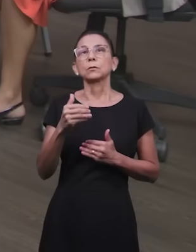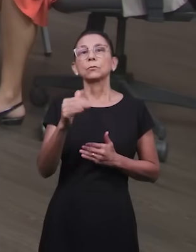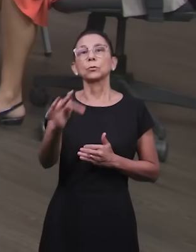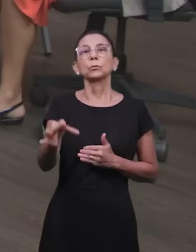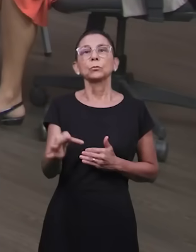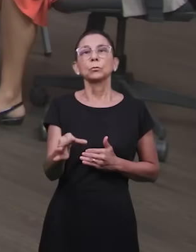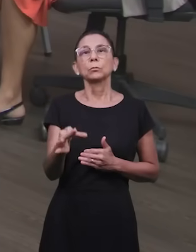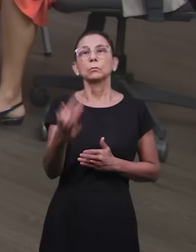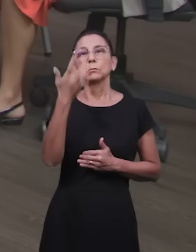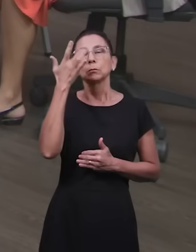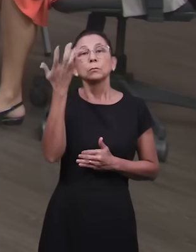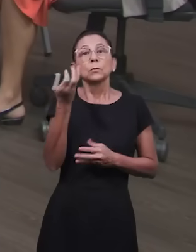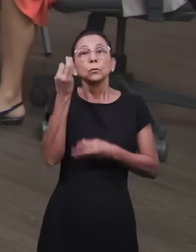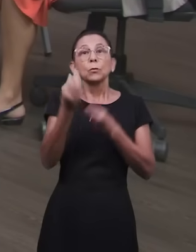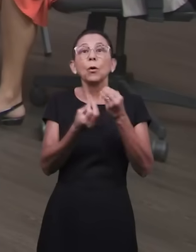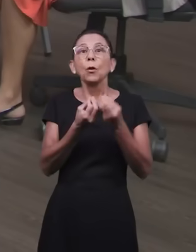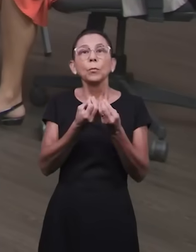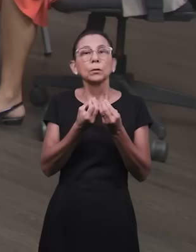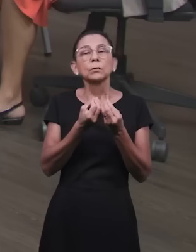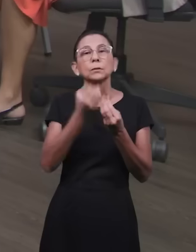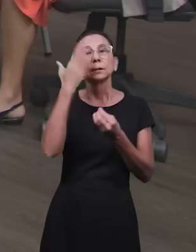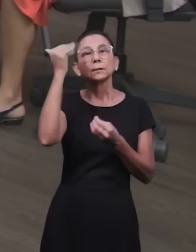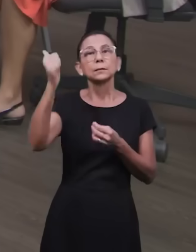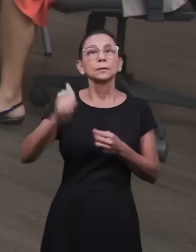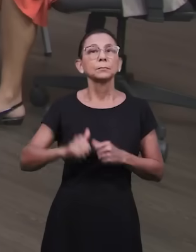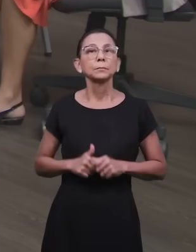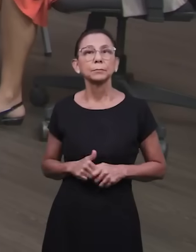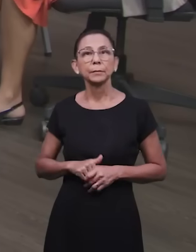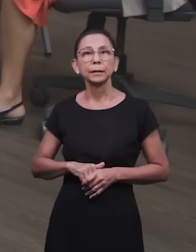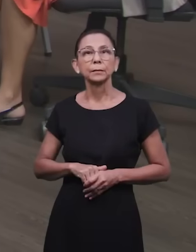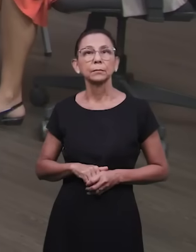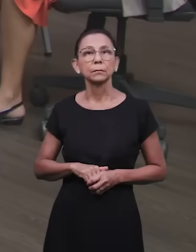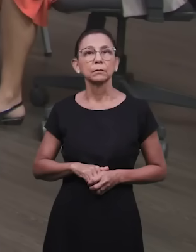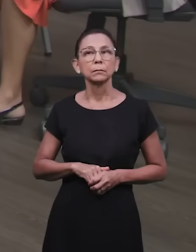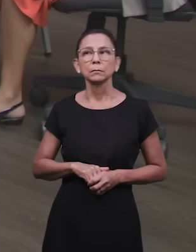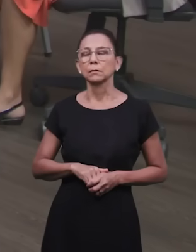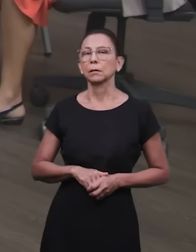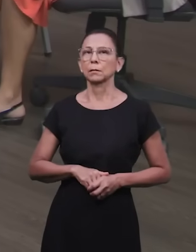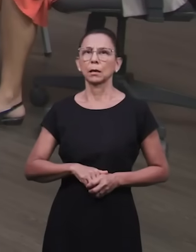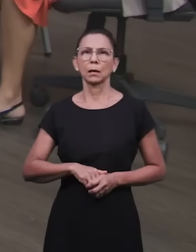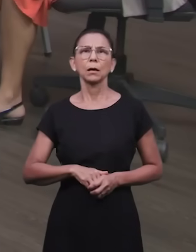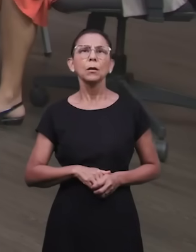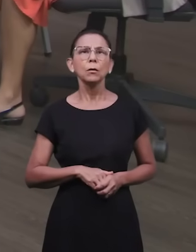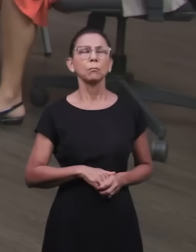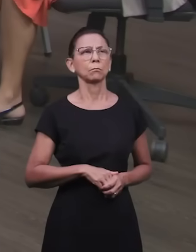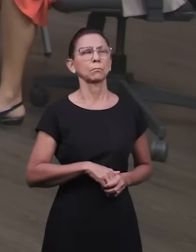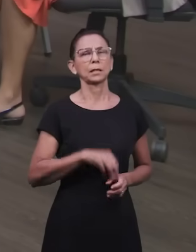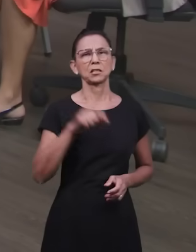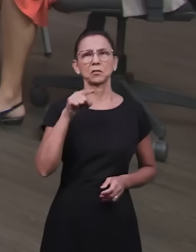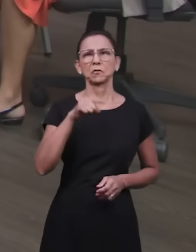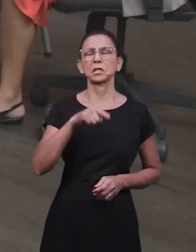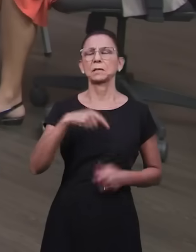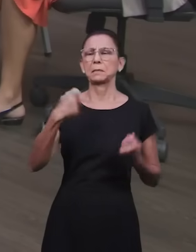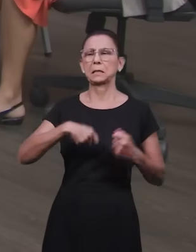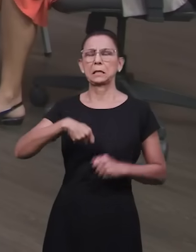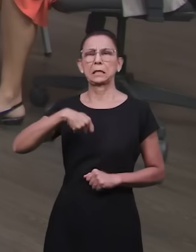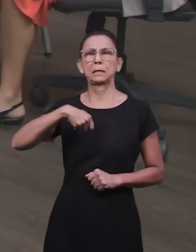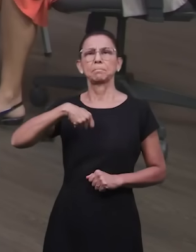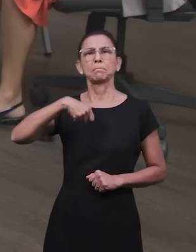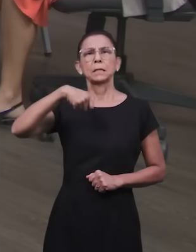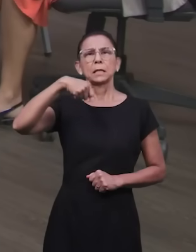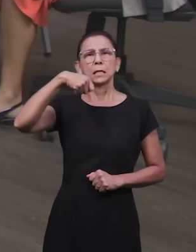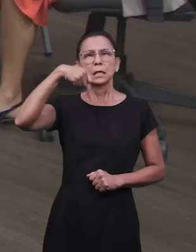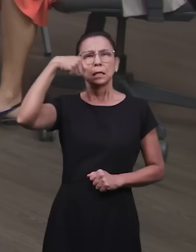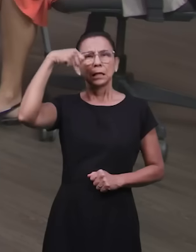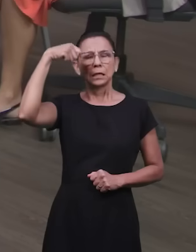Essa incerteza traz muita insegurança, porque parece que ele tem que saber garantias de que a